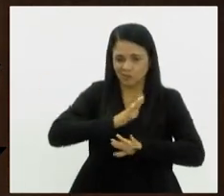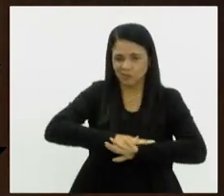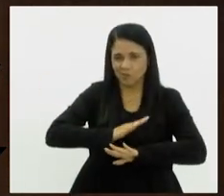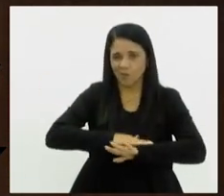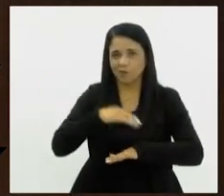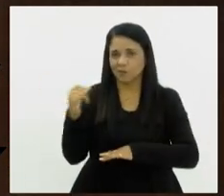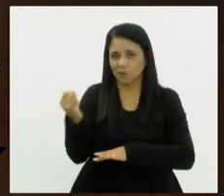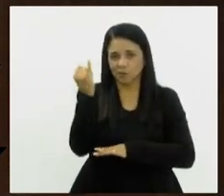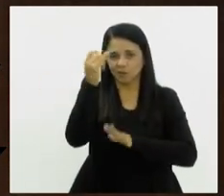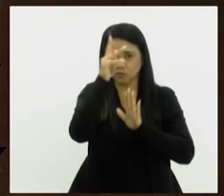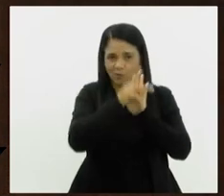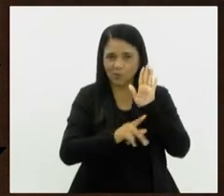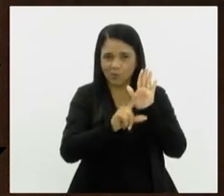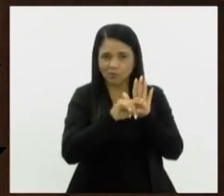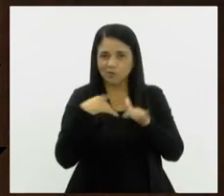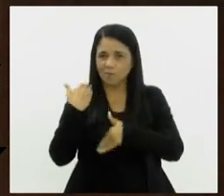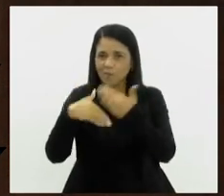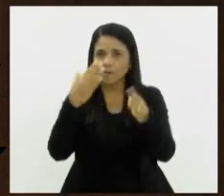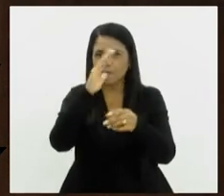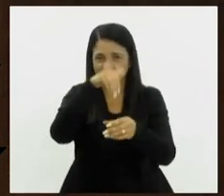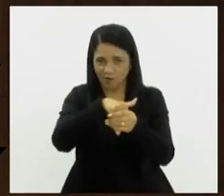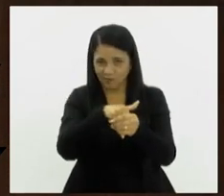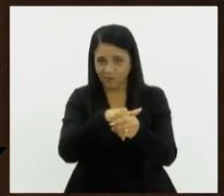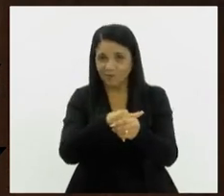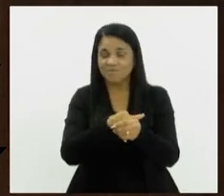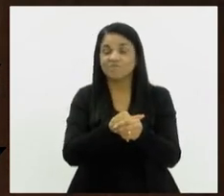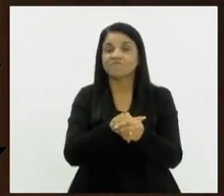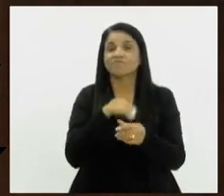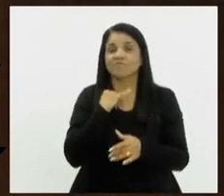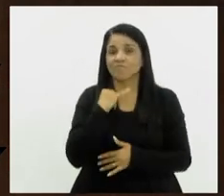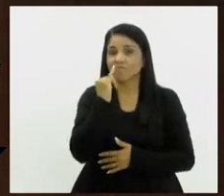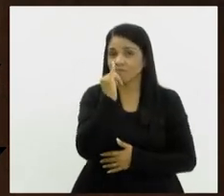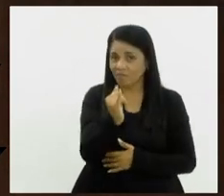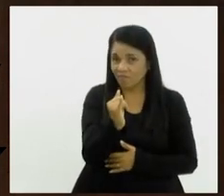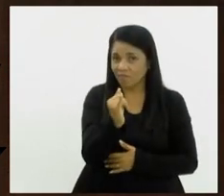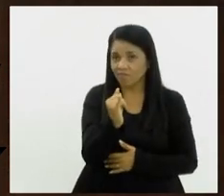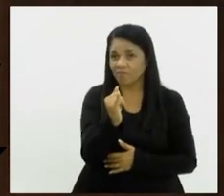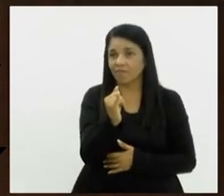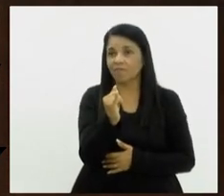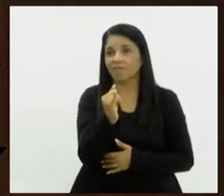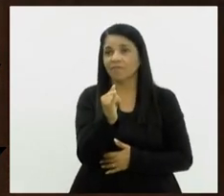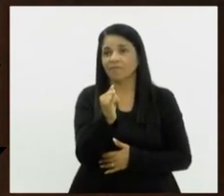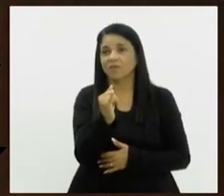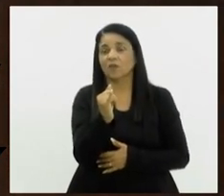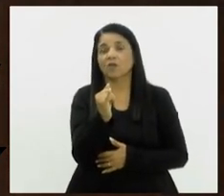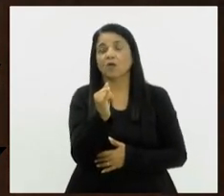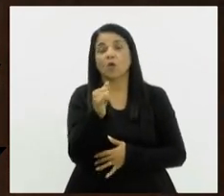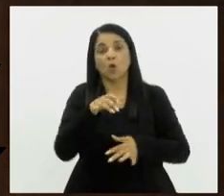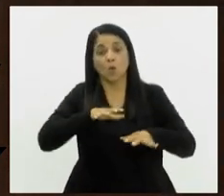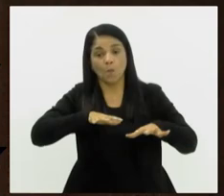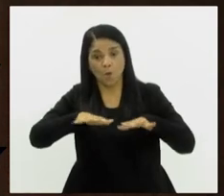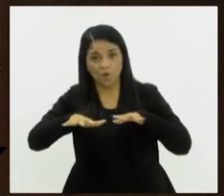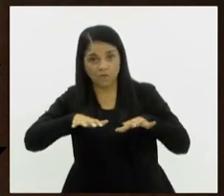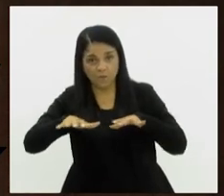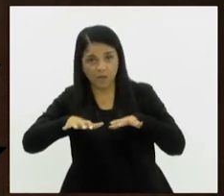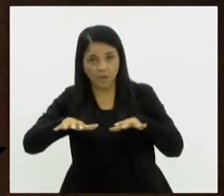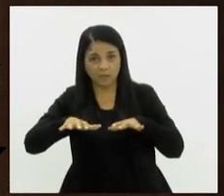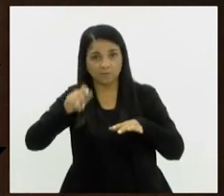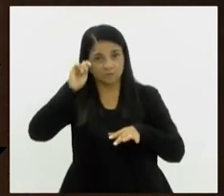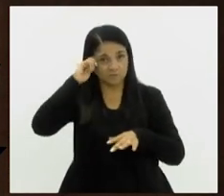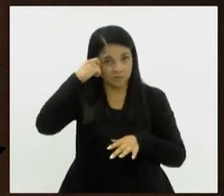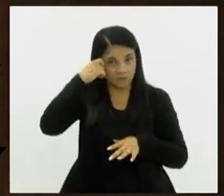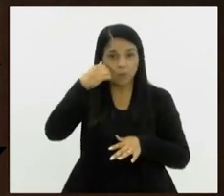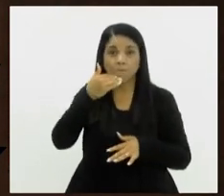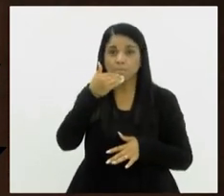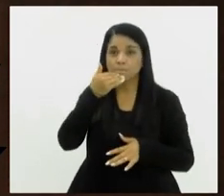em que esse projeto avança. E queria dizer que, inclusive, foi o próprio movimento que nos provocou e nos